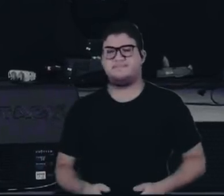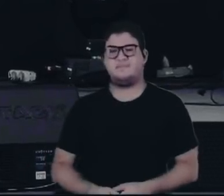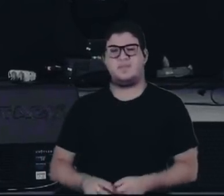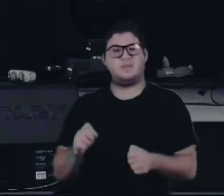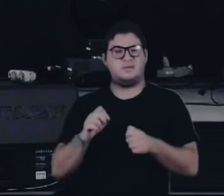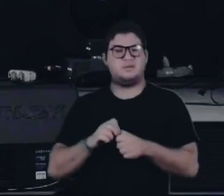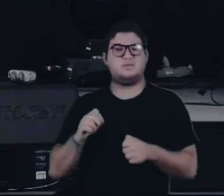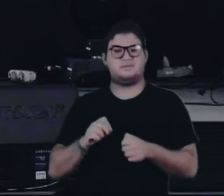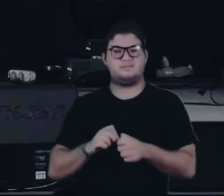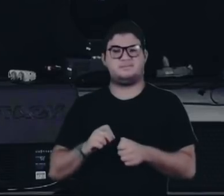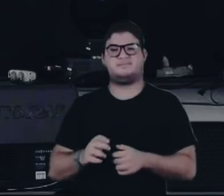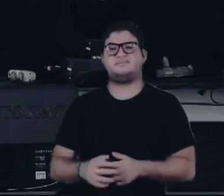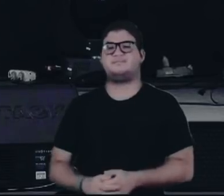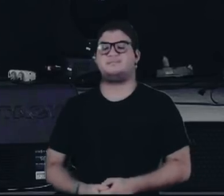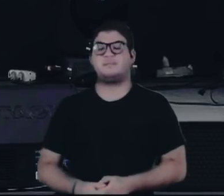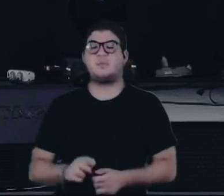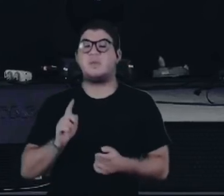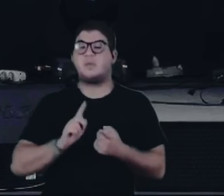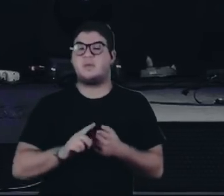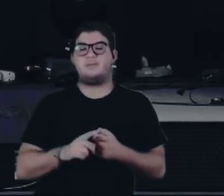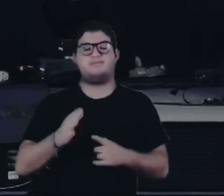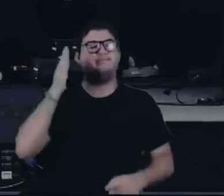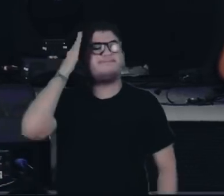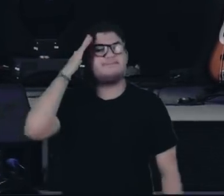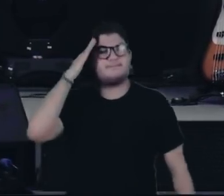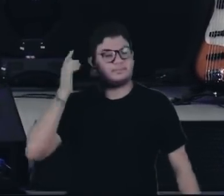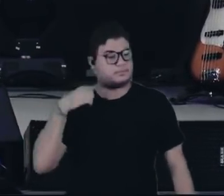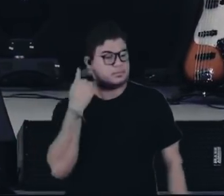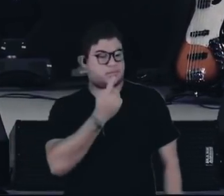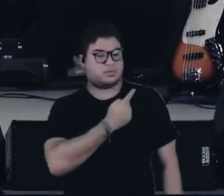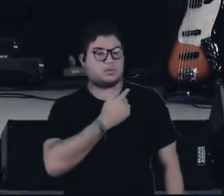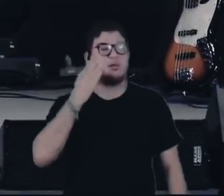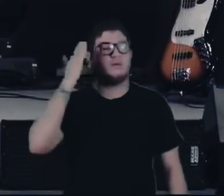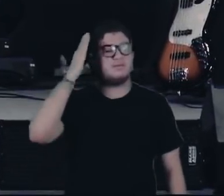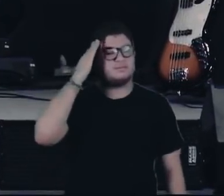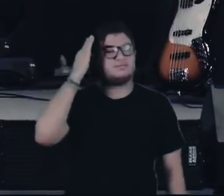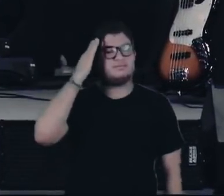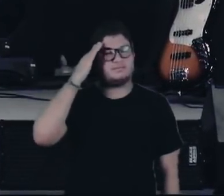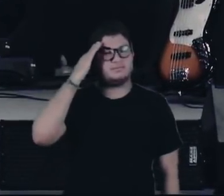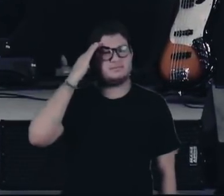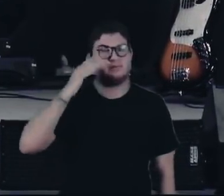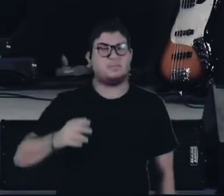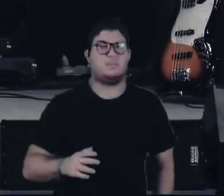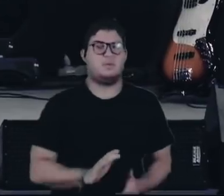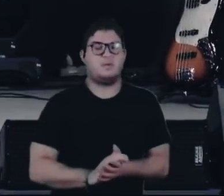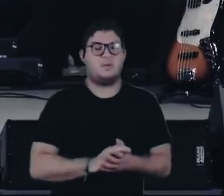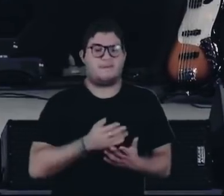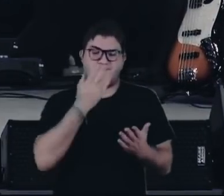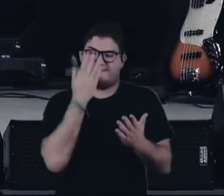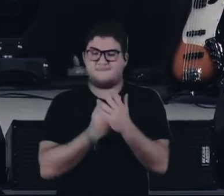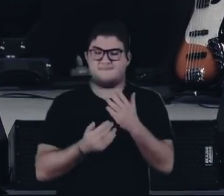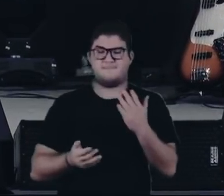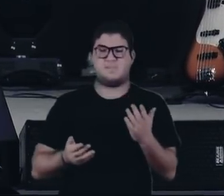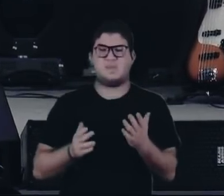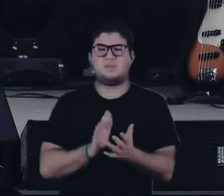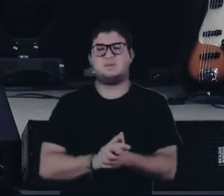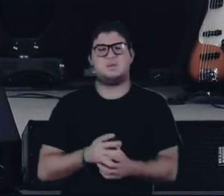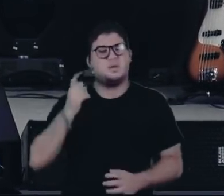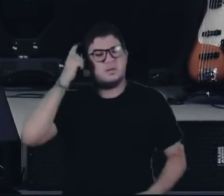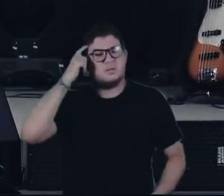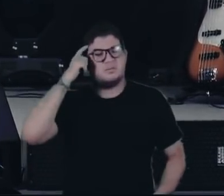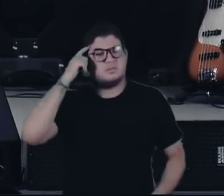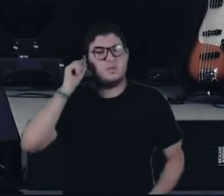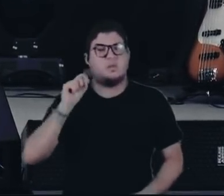Faz. Porque é essa mentalidade que a gente tem que ter, gente. Senão a gente se perde num outro tipo de mentalidade.